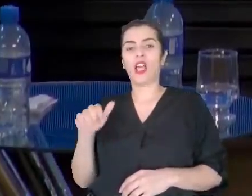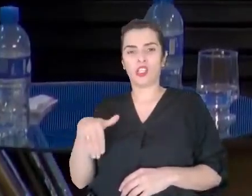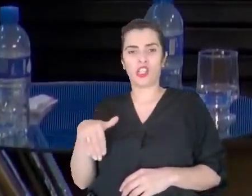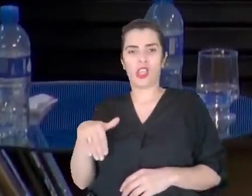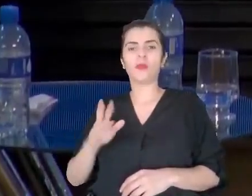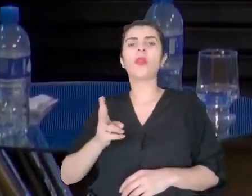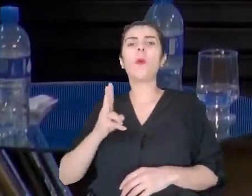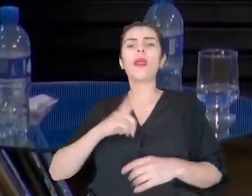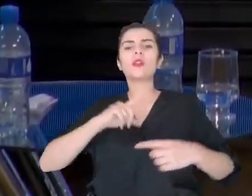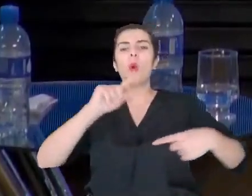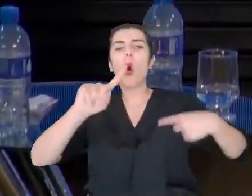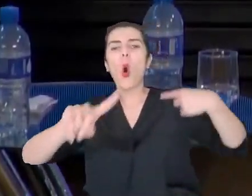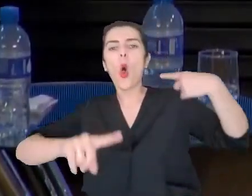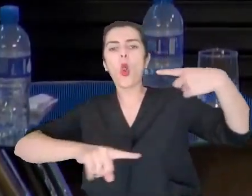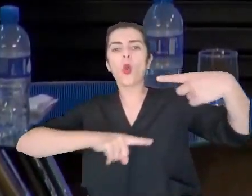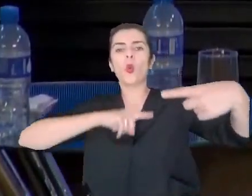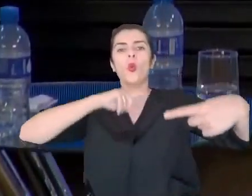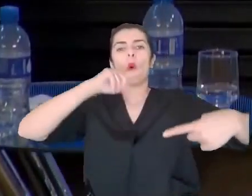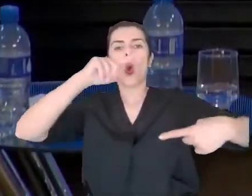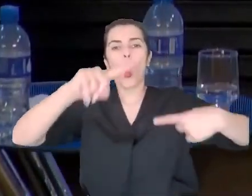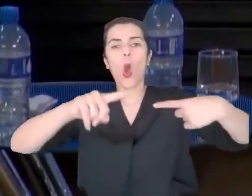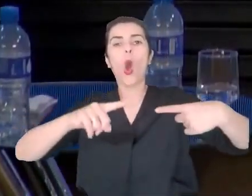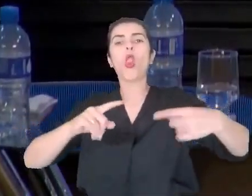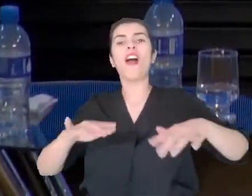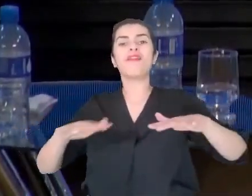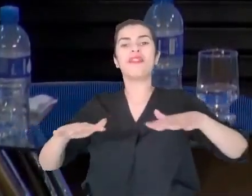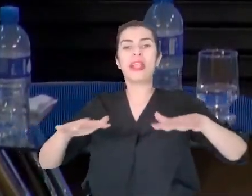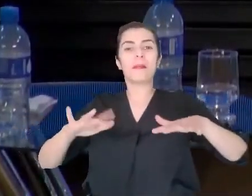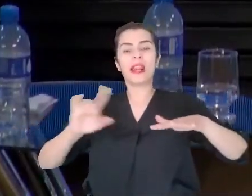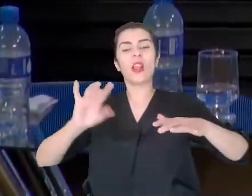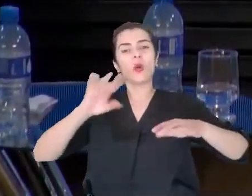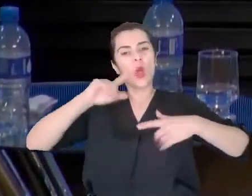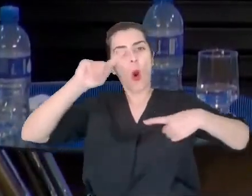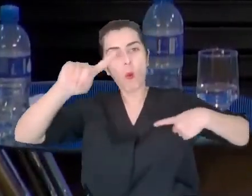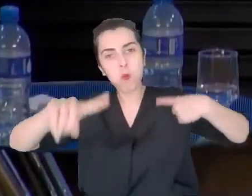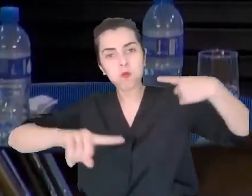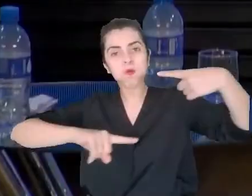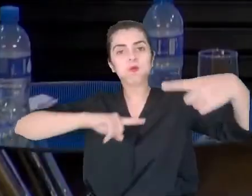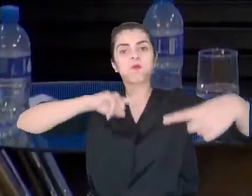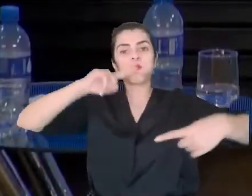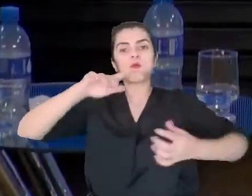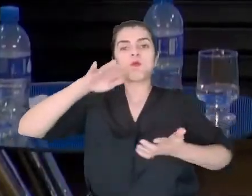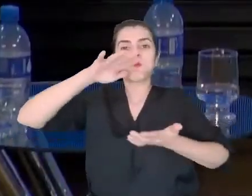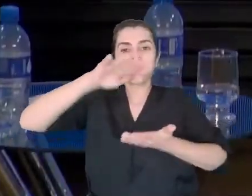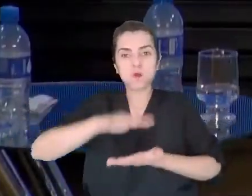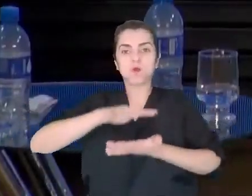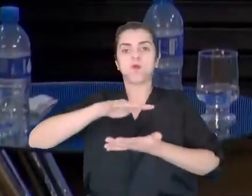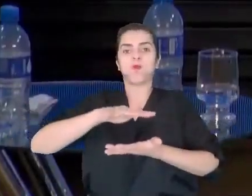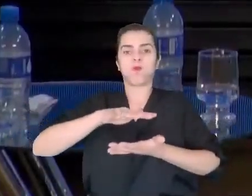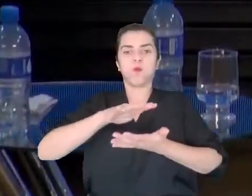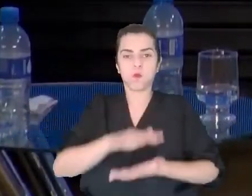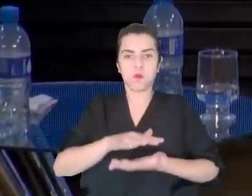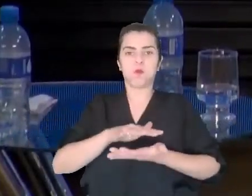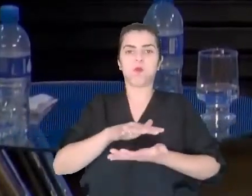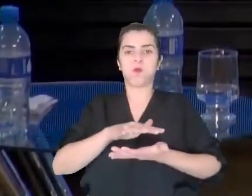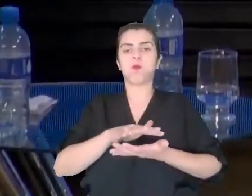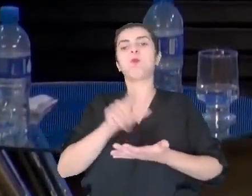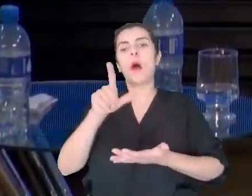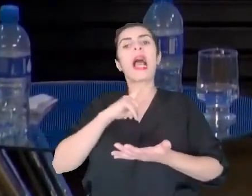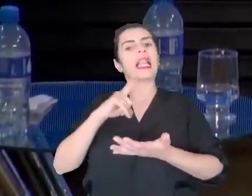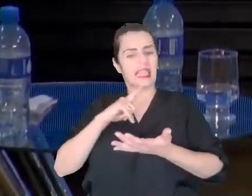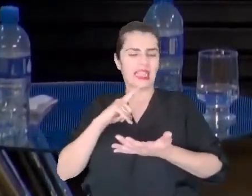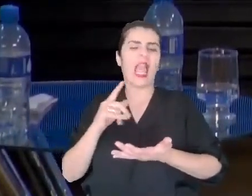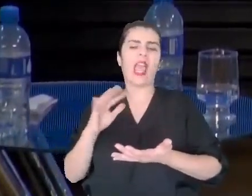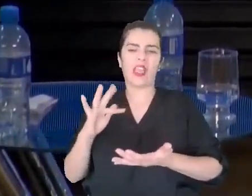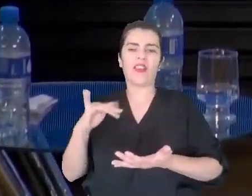vibratório, sem a vibração, somente para ele selar. E aí, esse material, apesar, né, de ter finos, ele tem